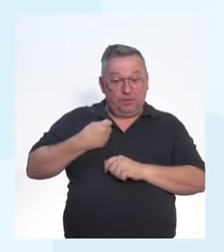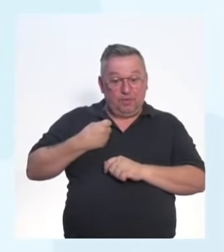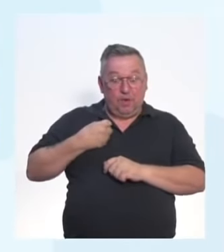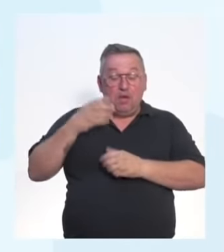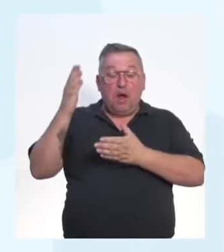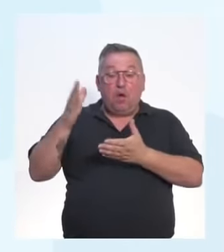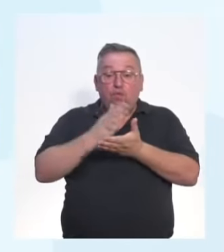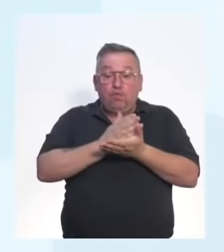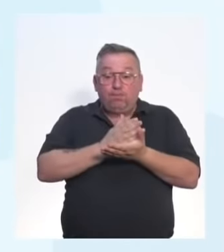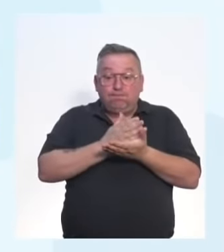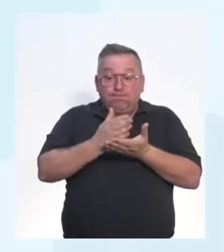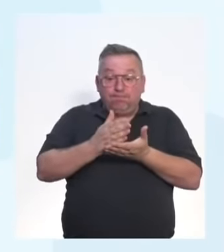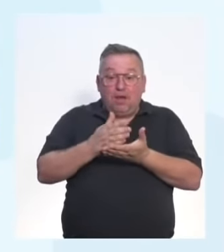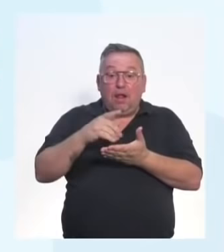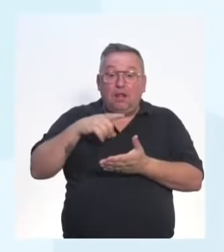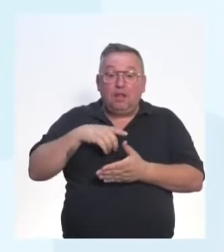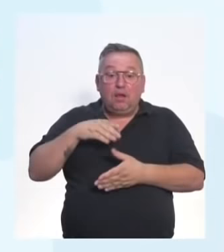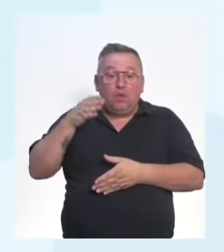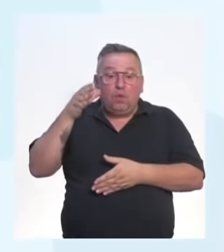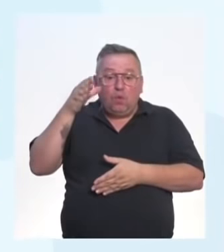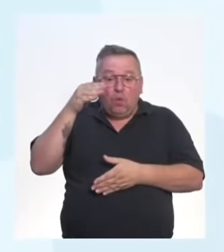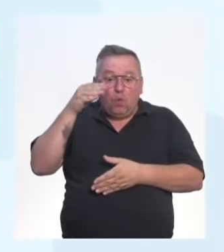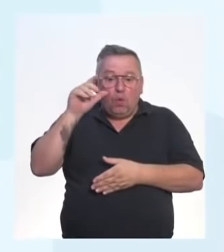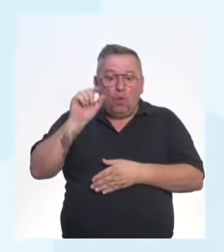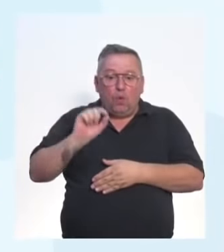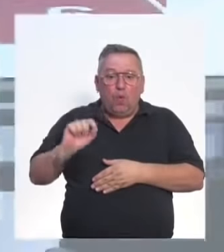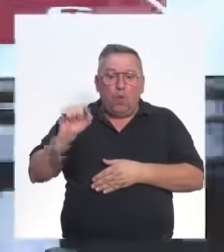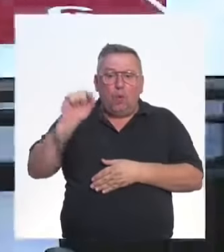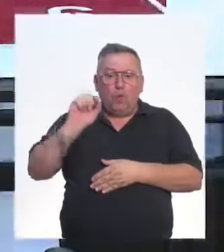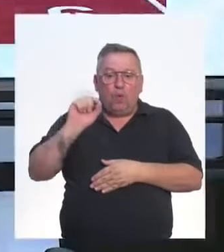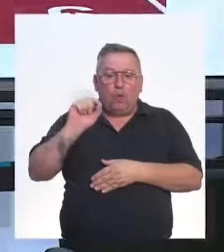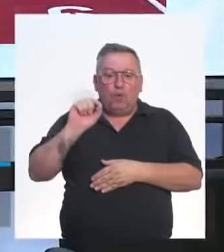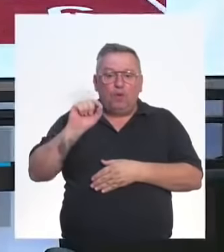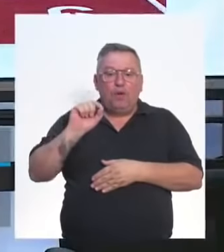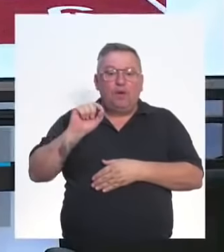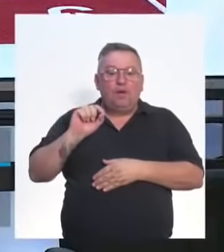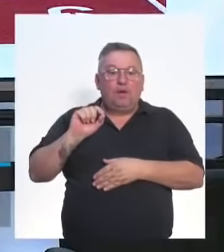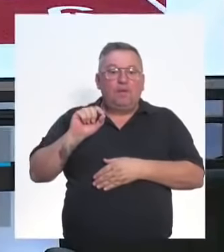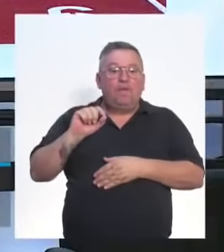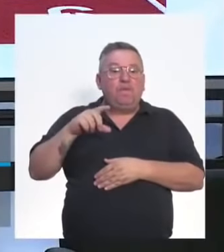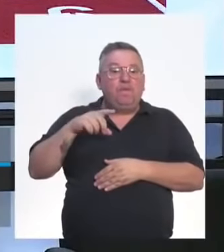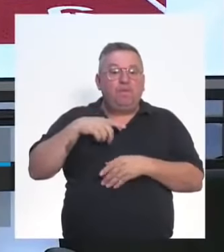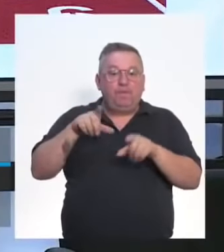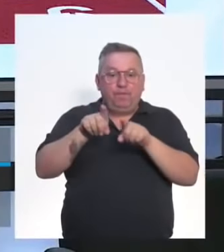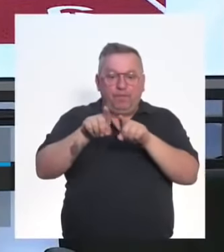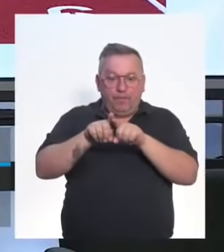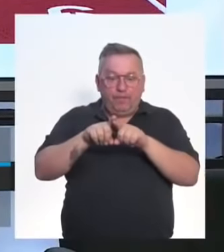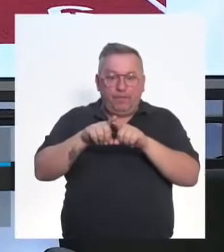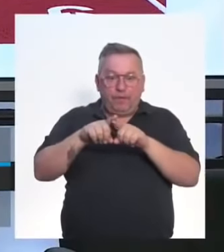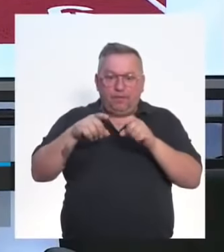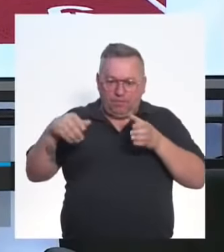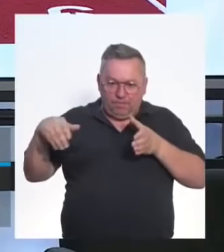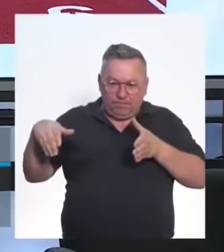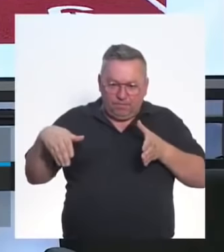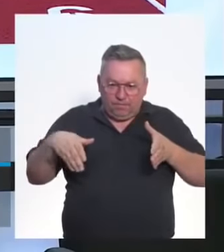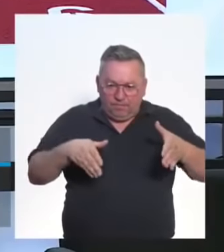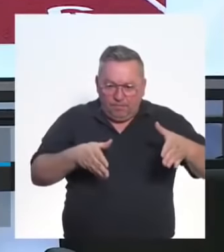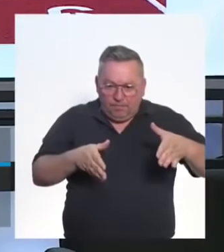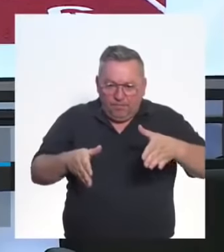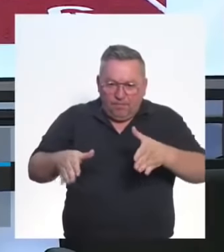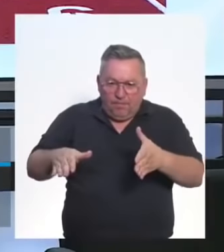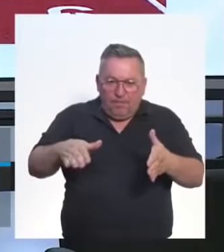largada, e tem uma curiosidade em relação às pistas de atletismo, né? Elas dentro, né, daquelas arenas, dentro